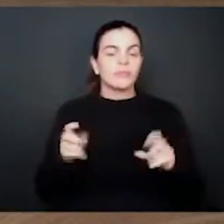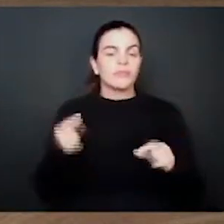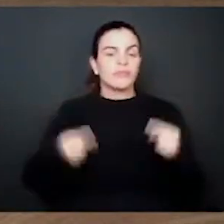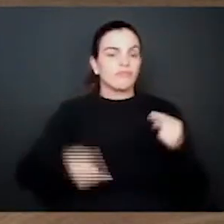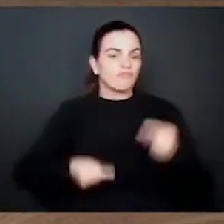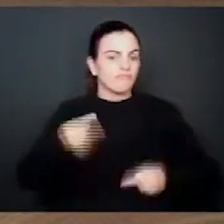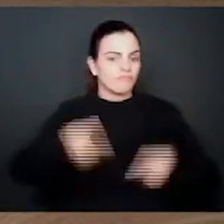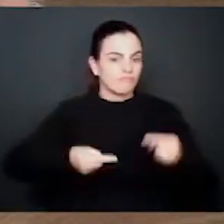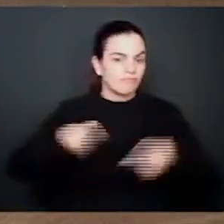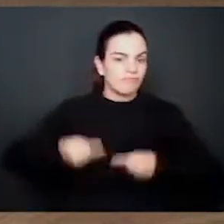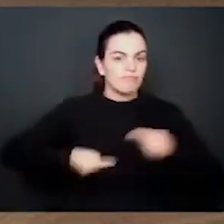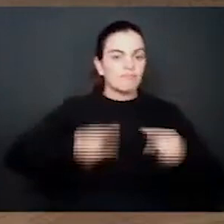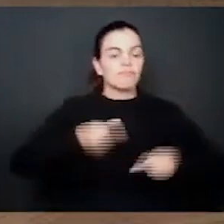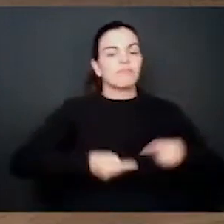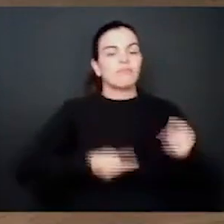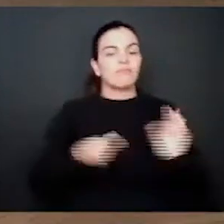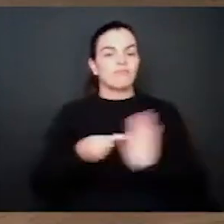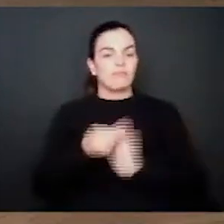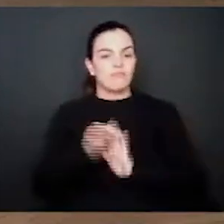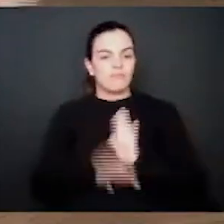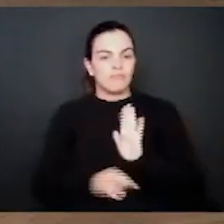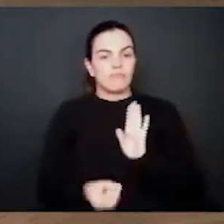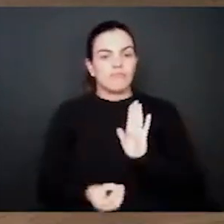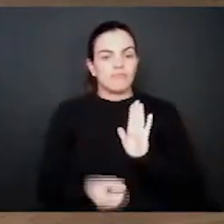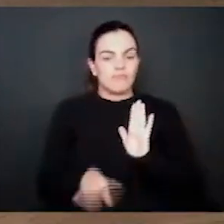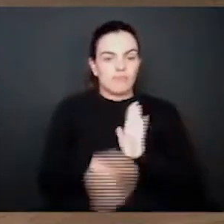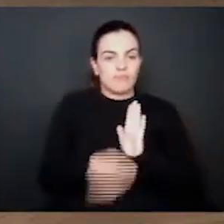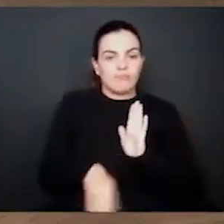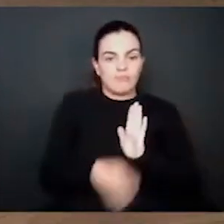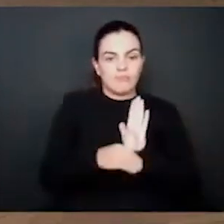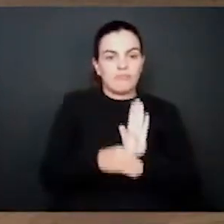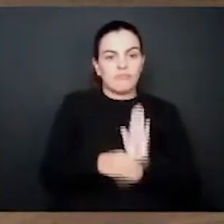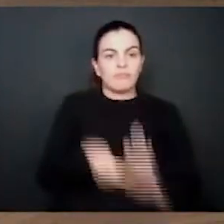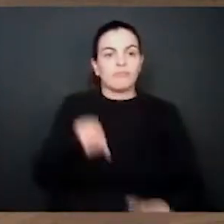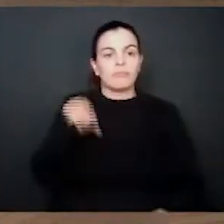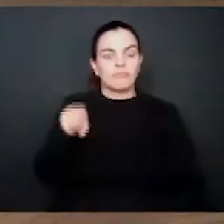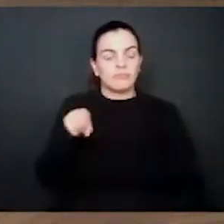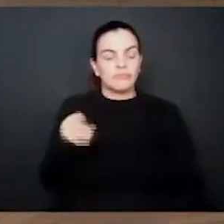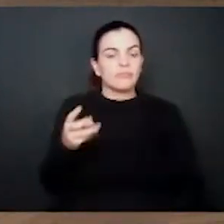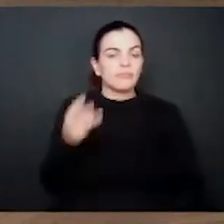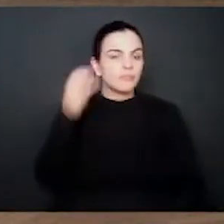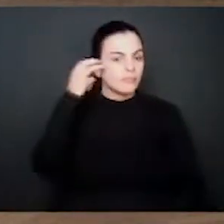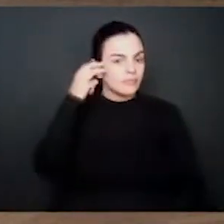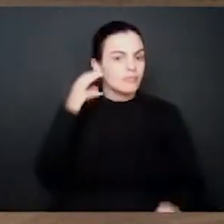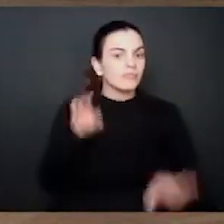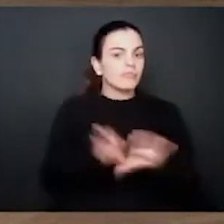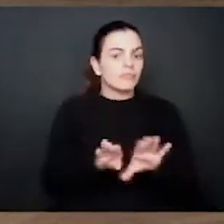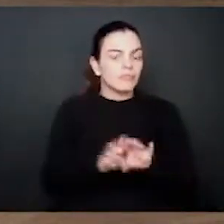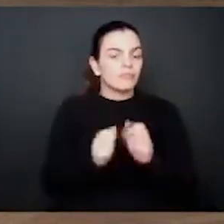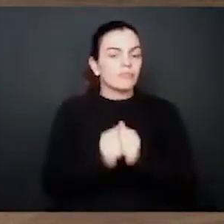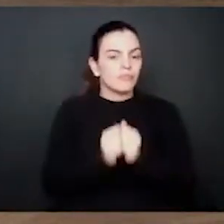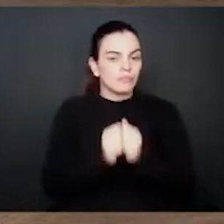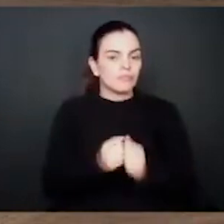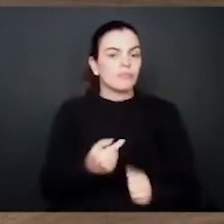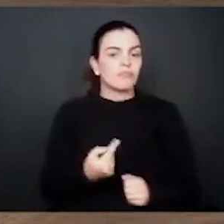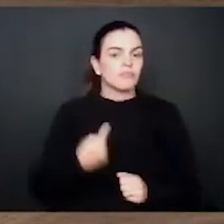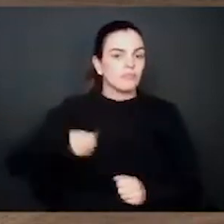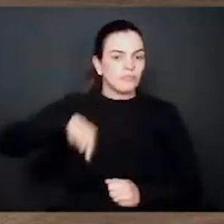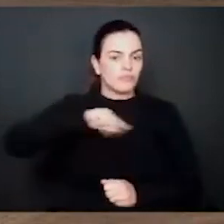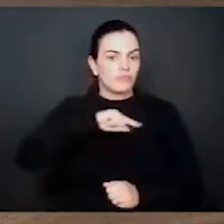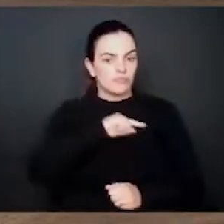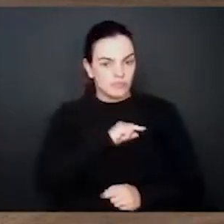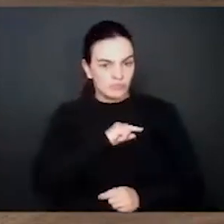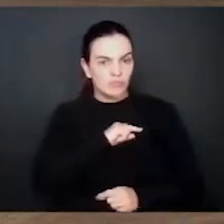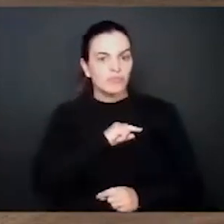construído esse plano. O vereador Dalton também esteve conosco na comissão permanente, a qual presido, Comissão de Finanças,